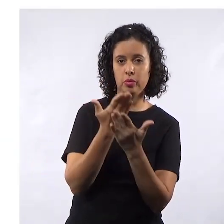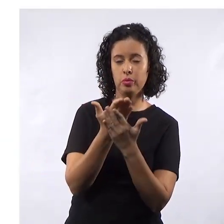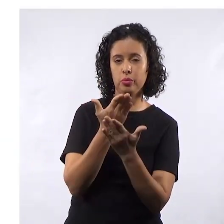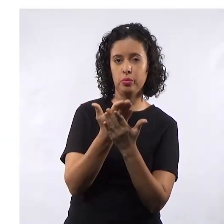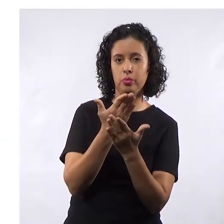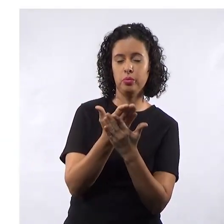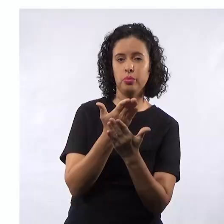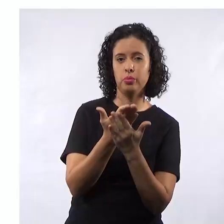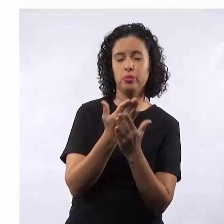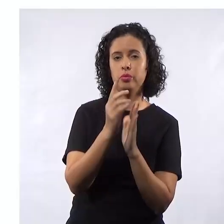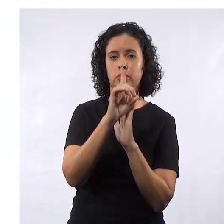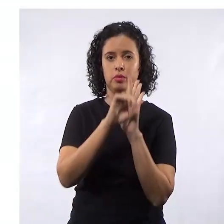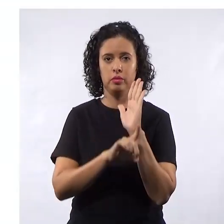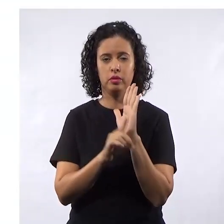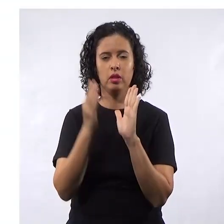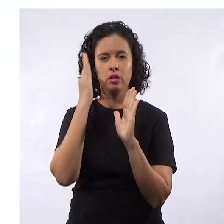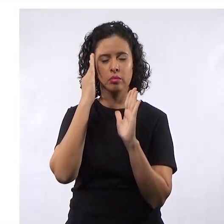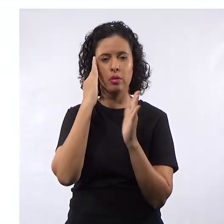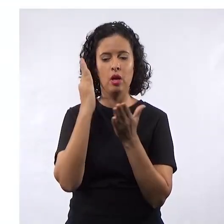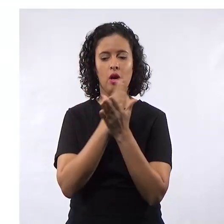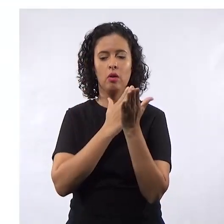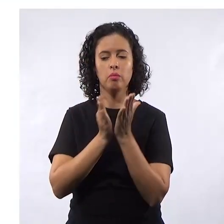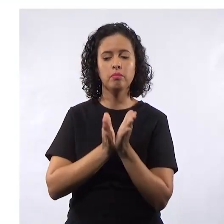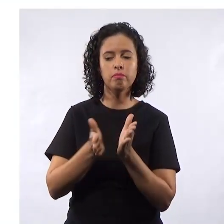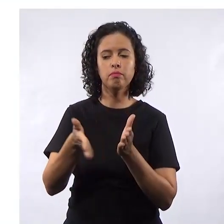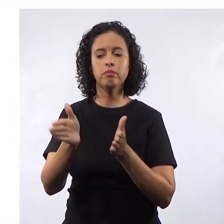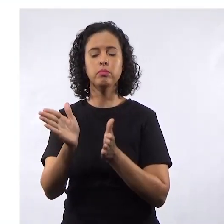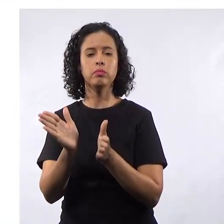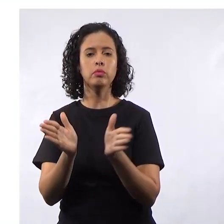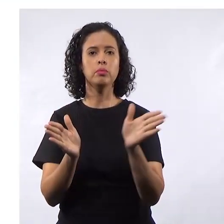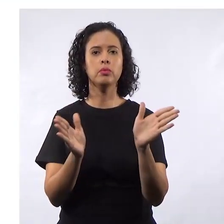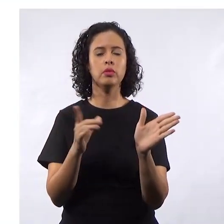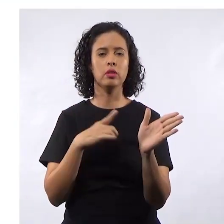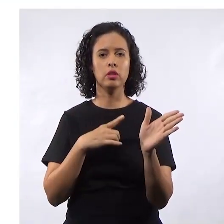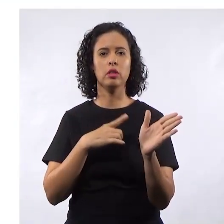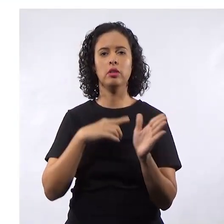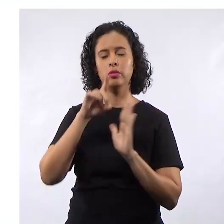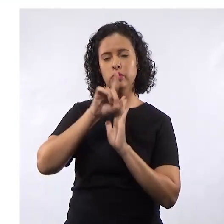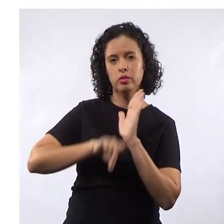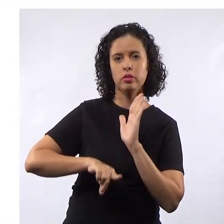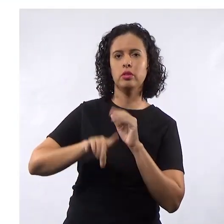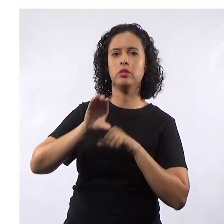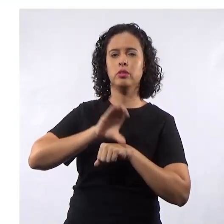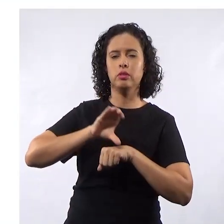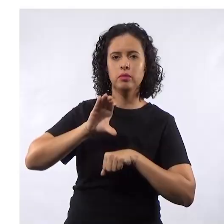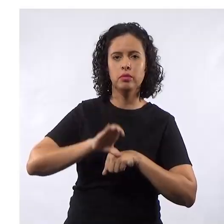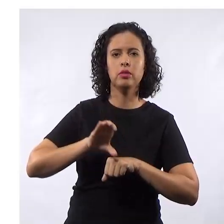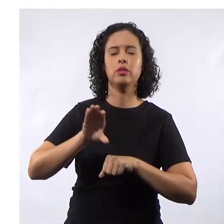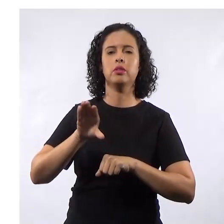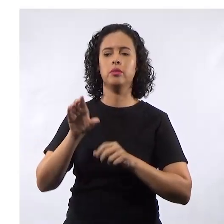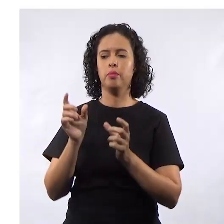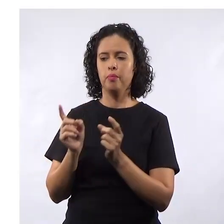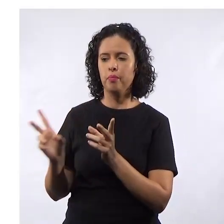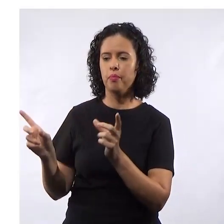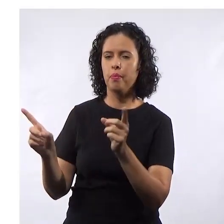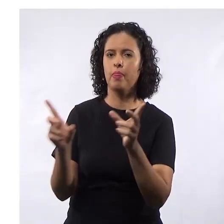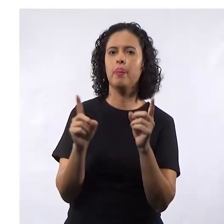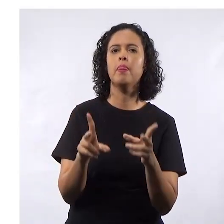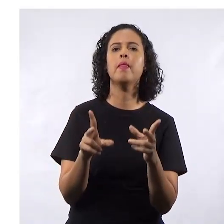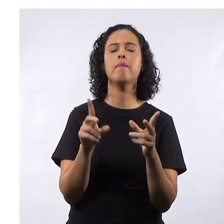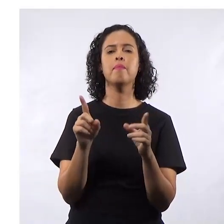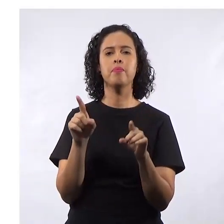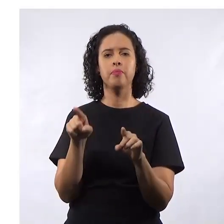do direito, é você saber alguns ramos do direito, tá? Temos aqui, ó, direito civil, direito comercial, direito